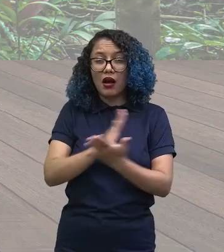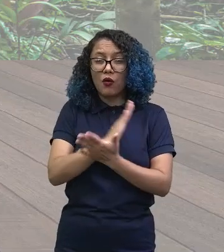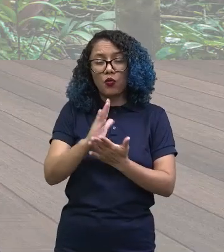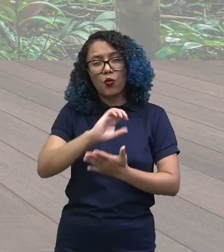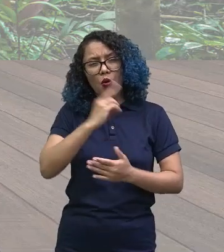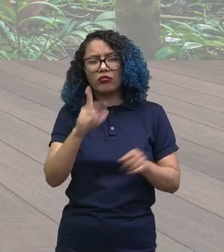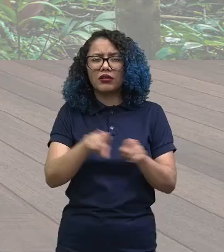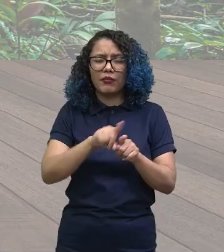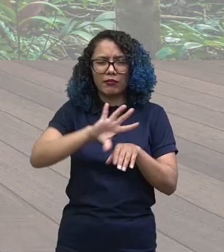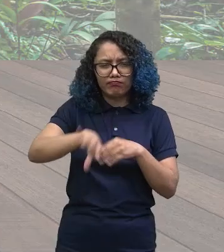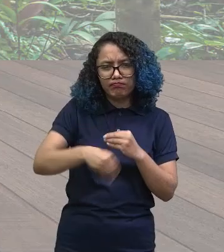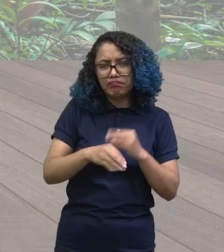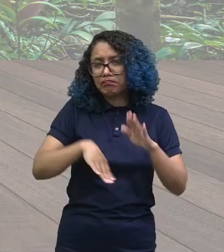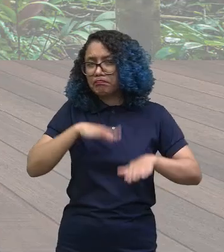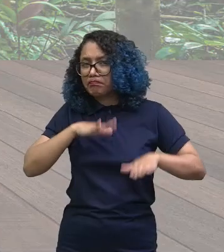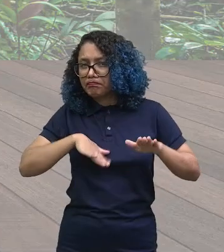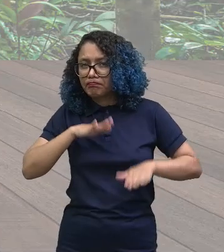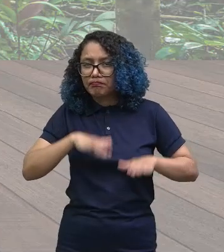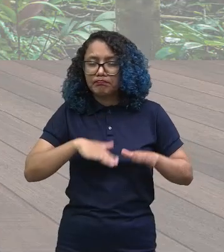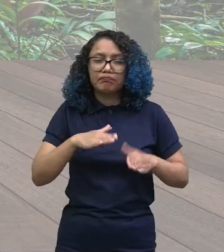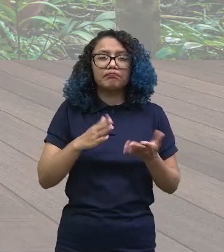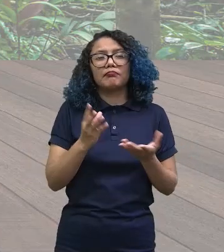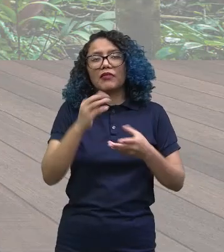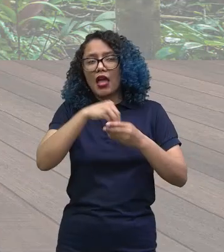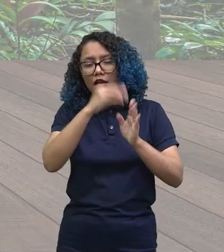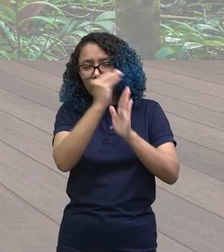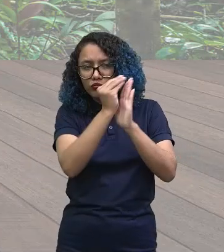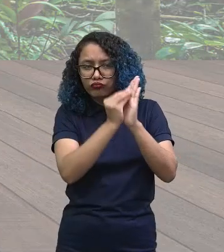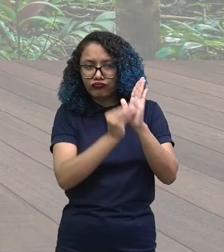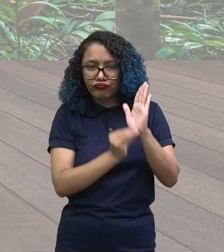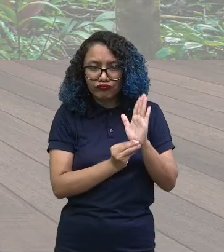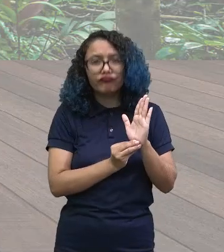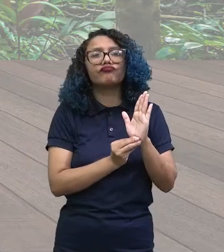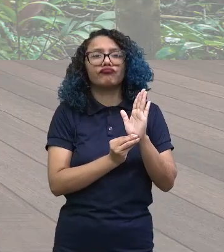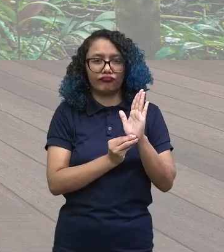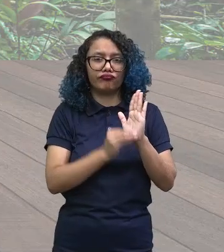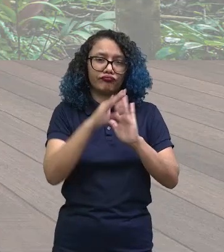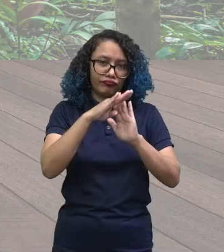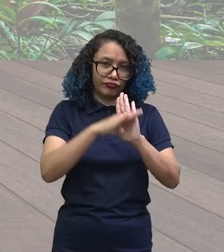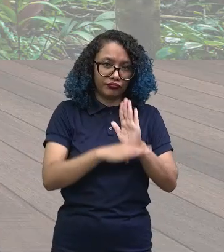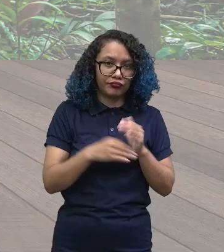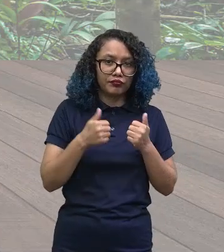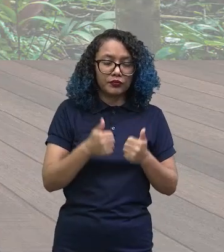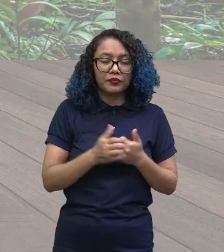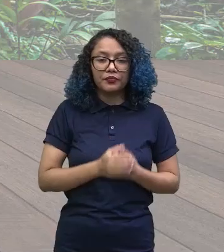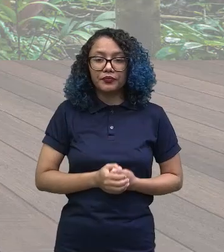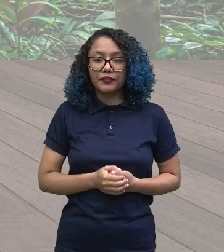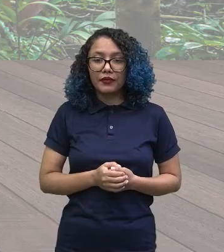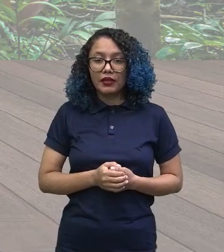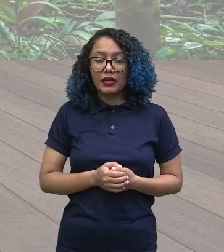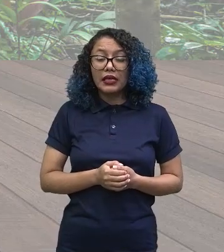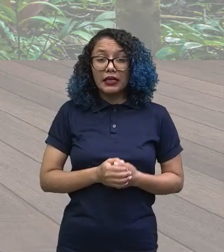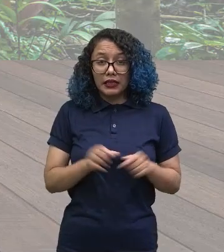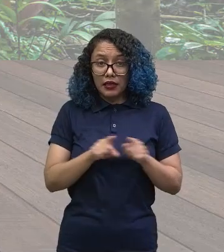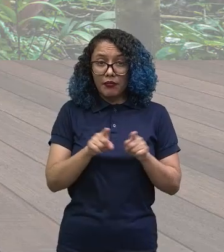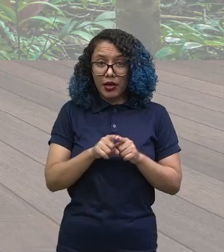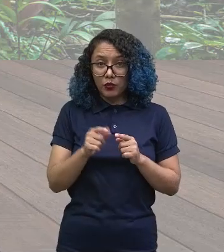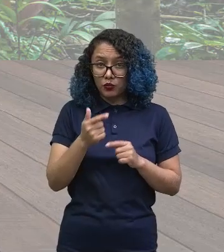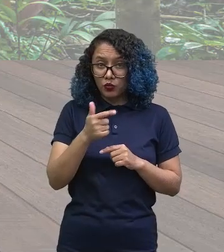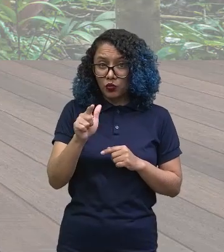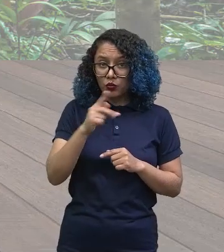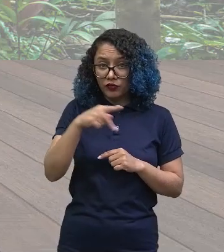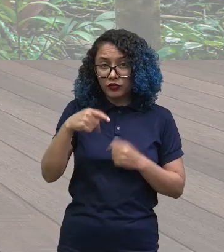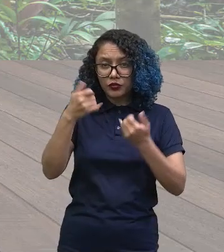então acrescentar, quem sabe, objetivos nessa agenda, tá? E aí, como o professor falou, alguns